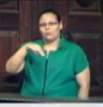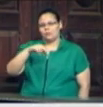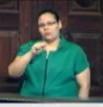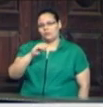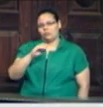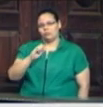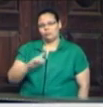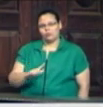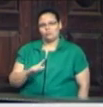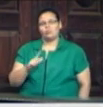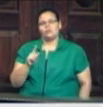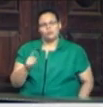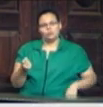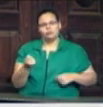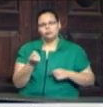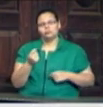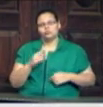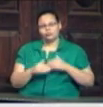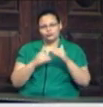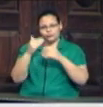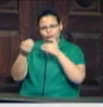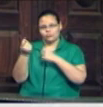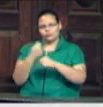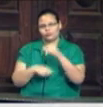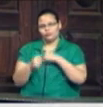Desenvolvimento Econômico e Social